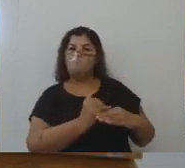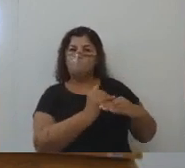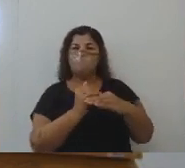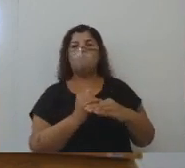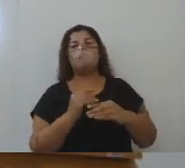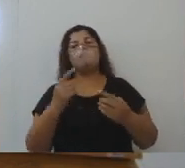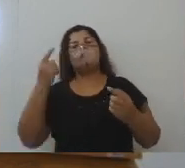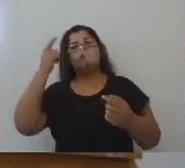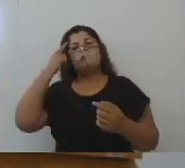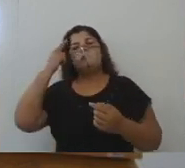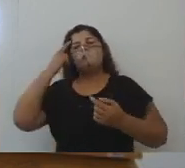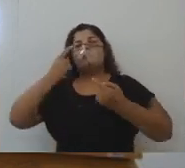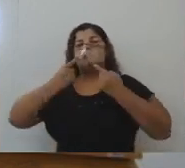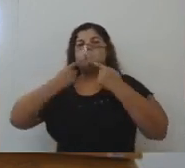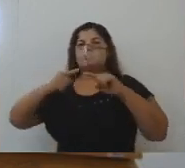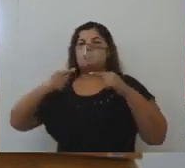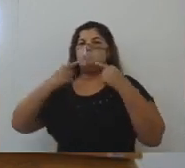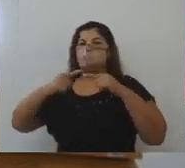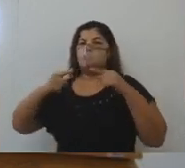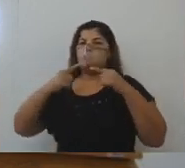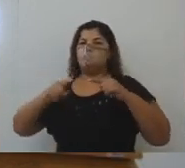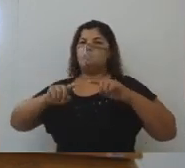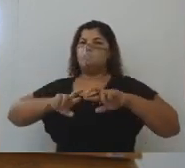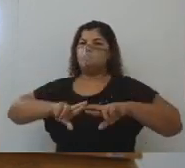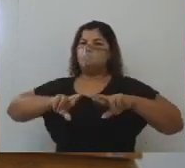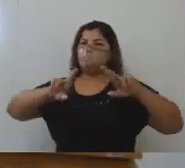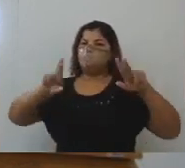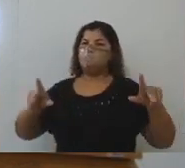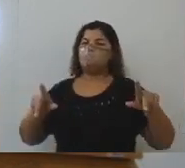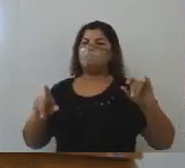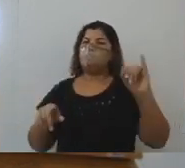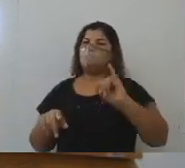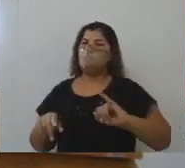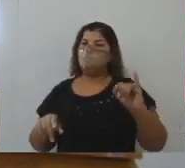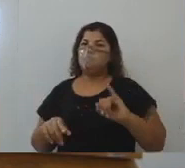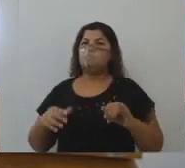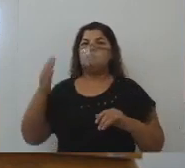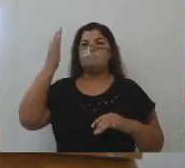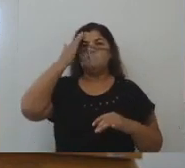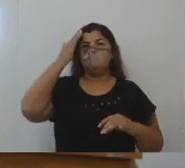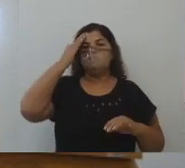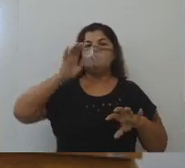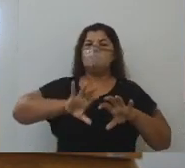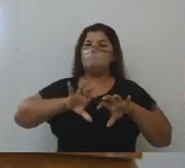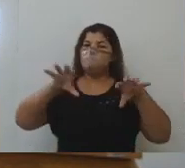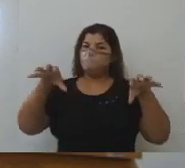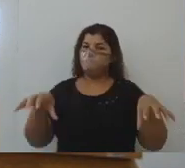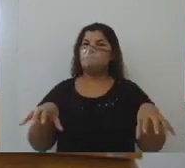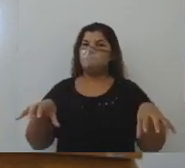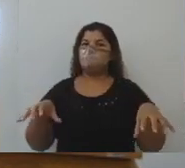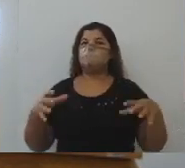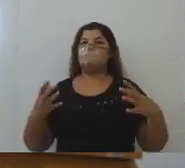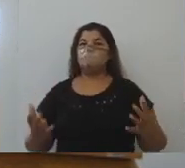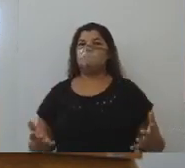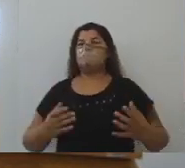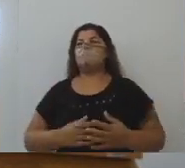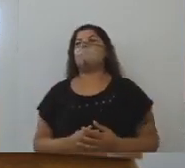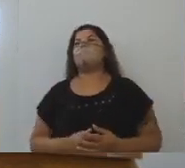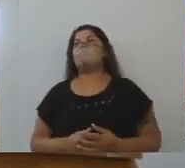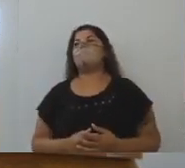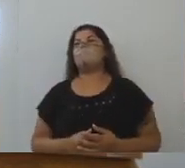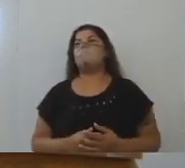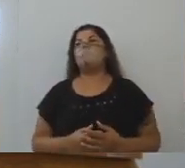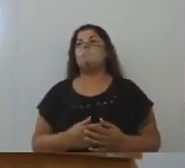aula, gente, é importantíssimo que a gente saiba a diferença entre uma coisa e outra. Então vamos lá.